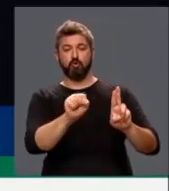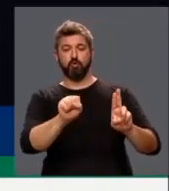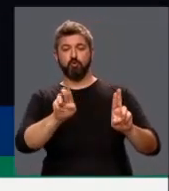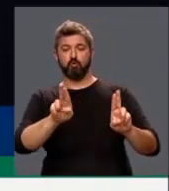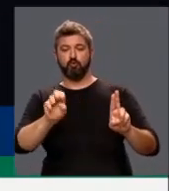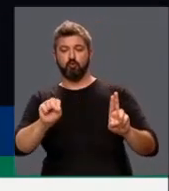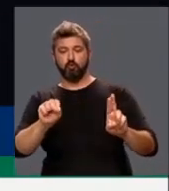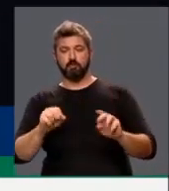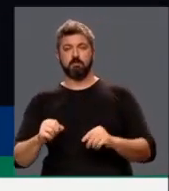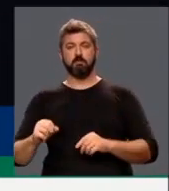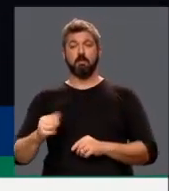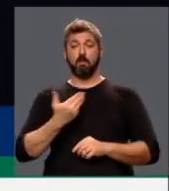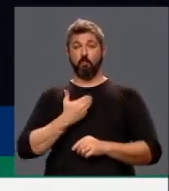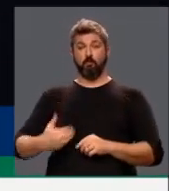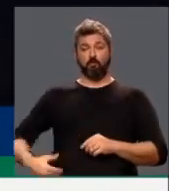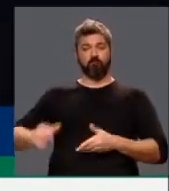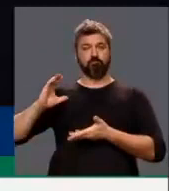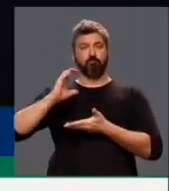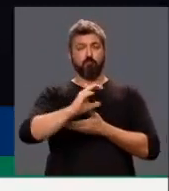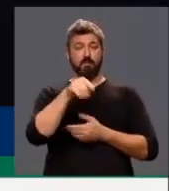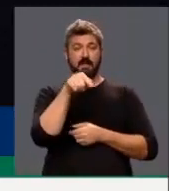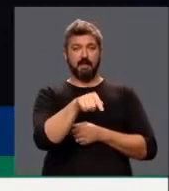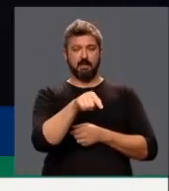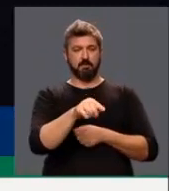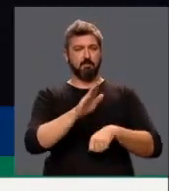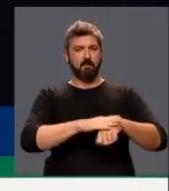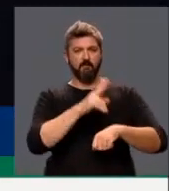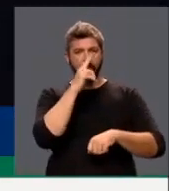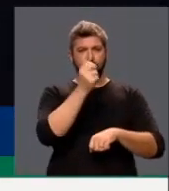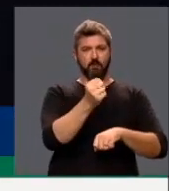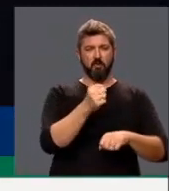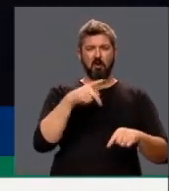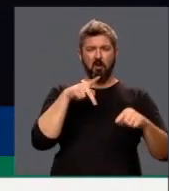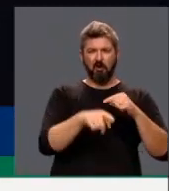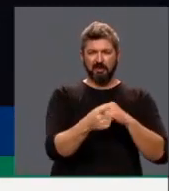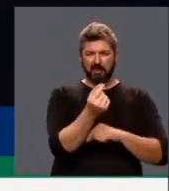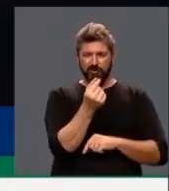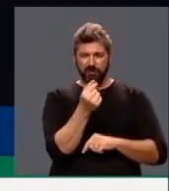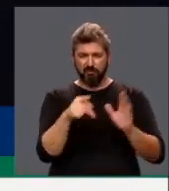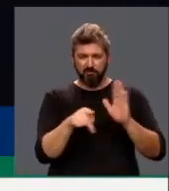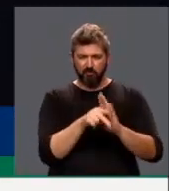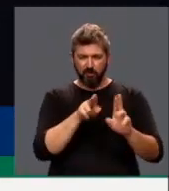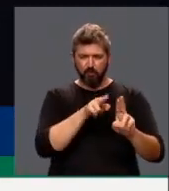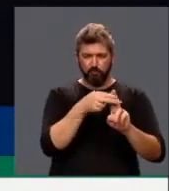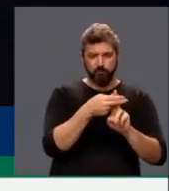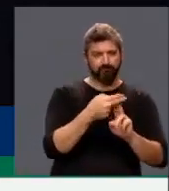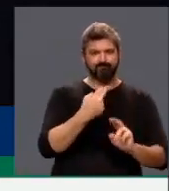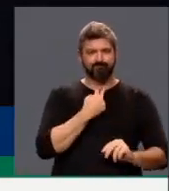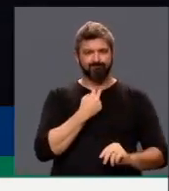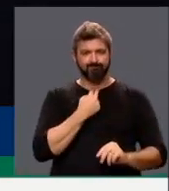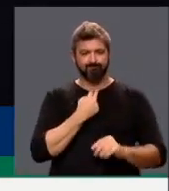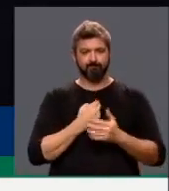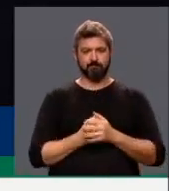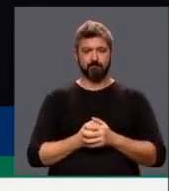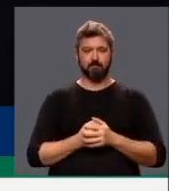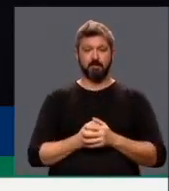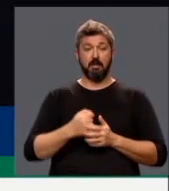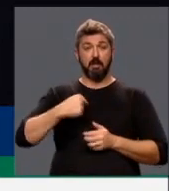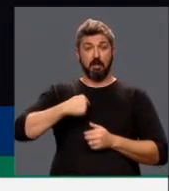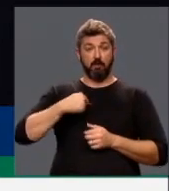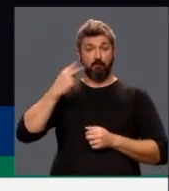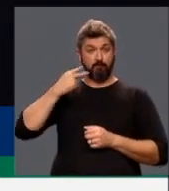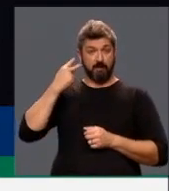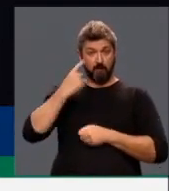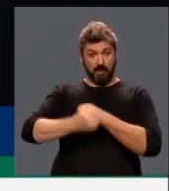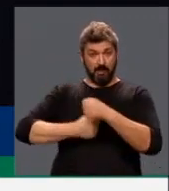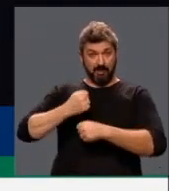financiamento público, defende que o SUS seja fortalecido, que não se tenha cortes de verbas federais para o Sistema Único de Saúde. Serei vereadora em São Paulo no ano